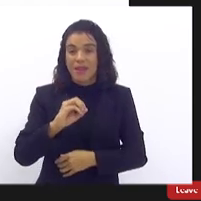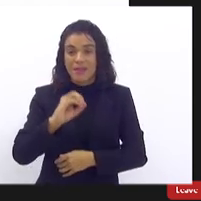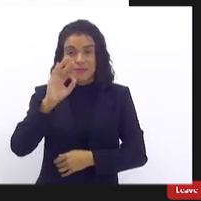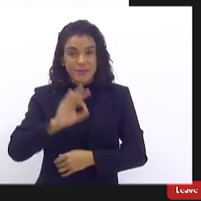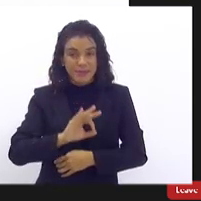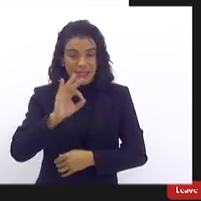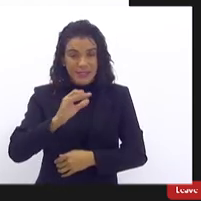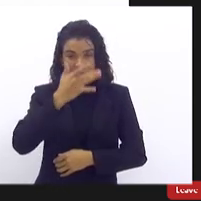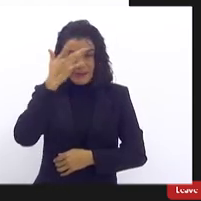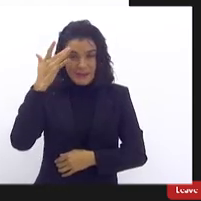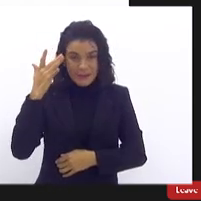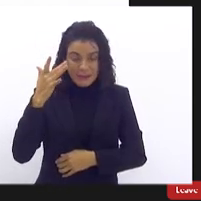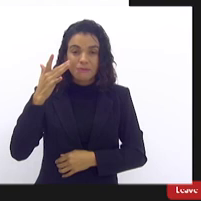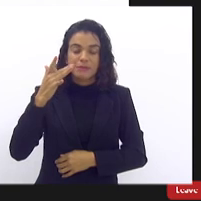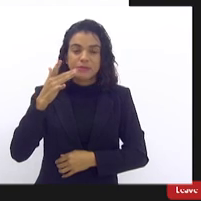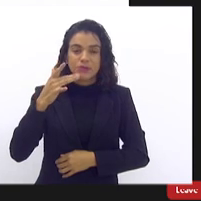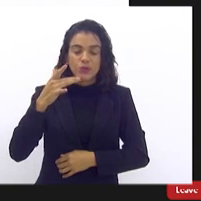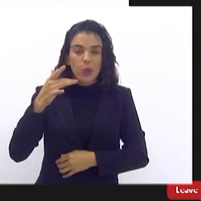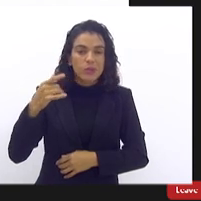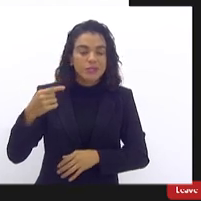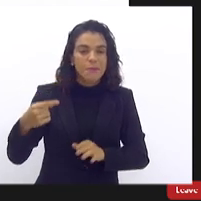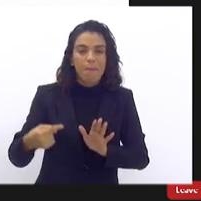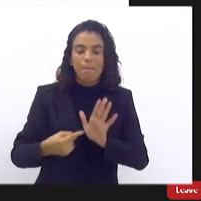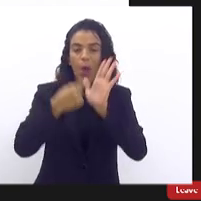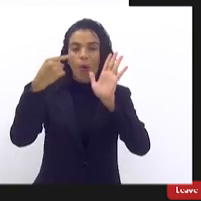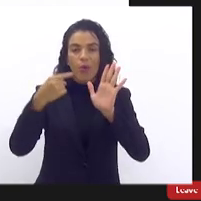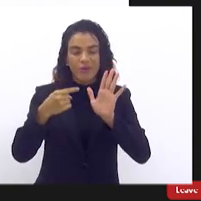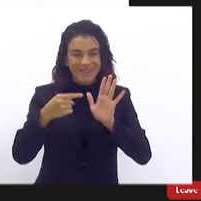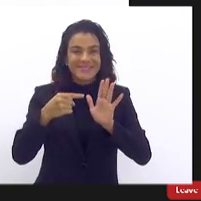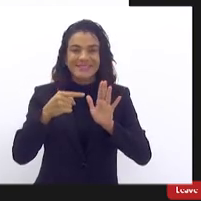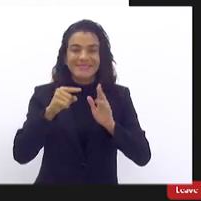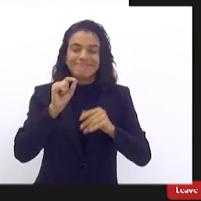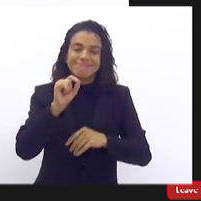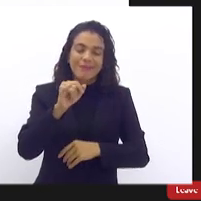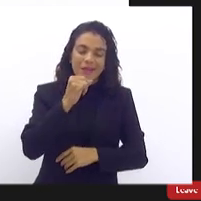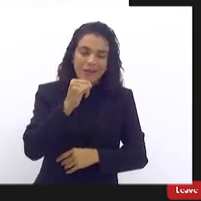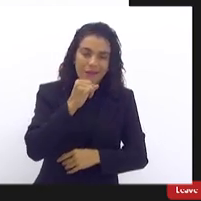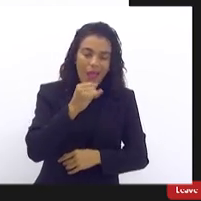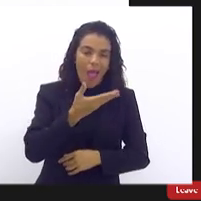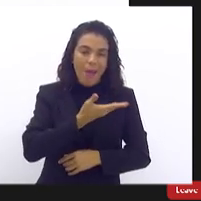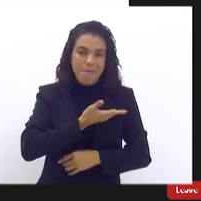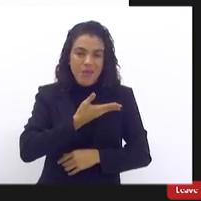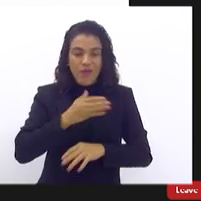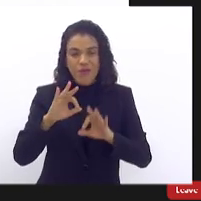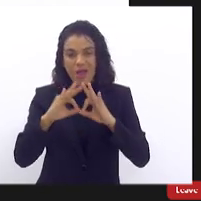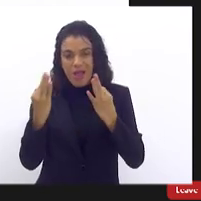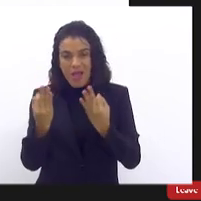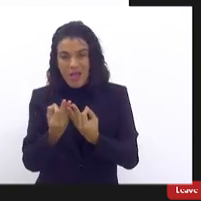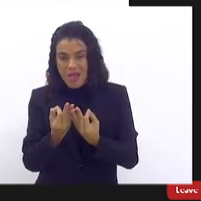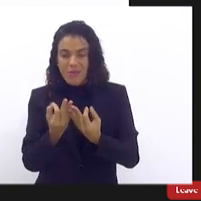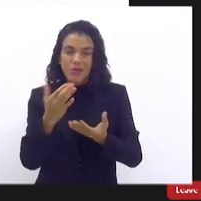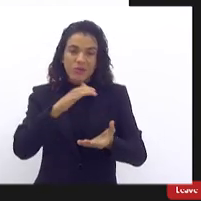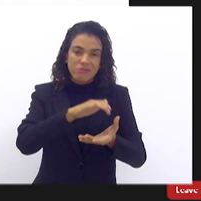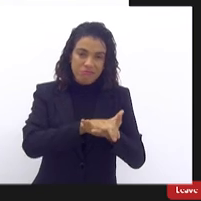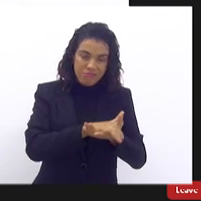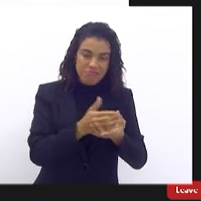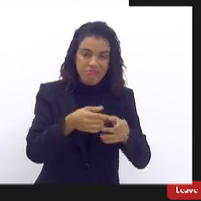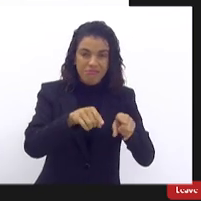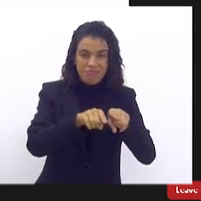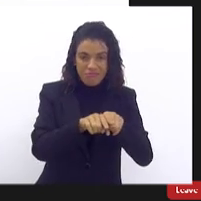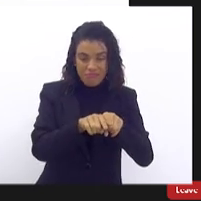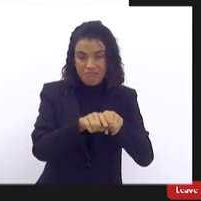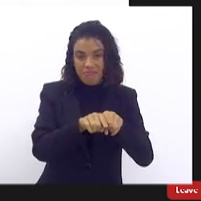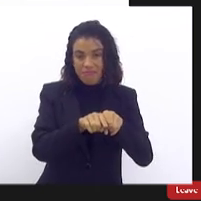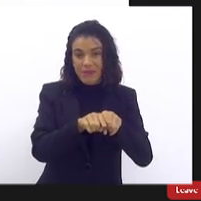sofrem violência online, elas não entram em contato com ninguém, inclusive amigos, familiares, cônjuges e parceiros.